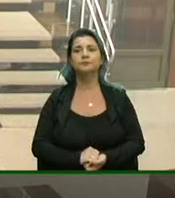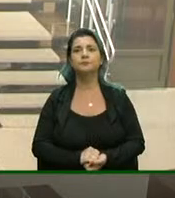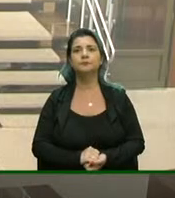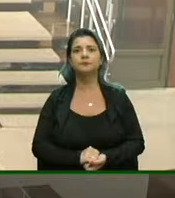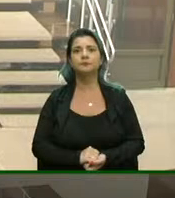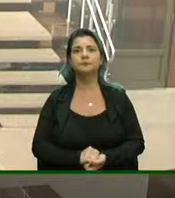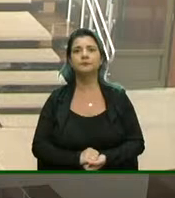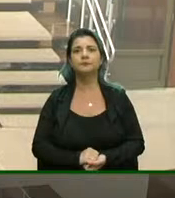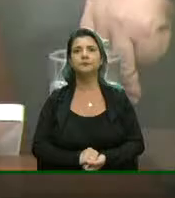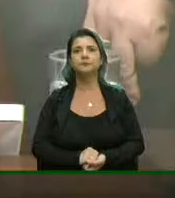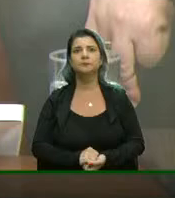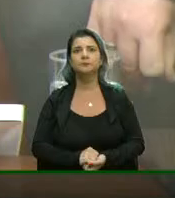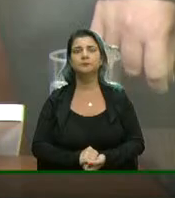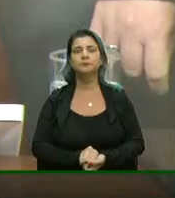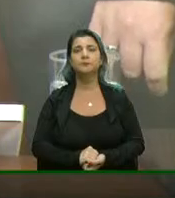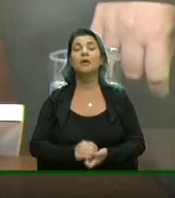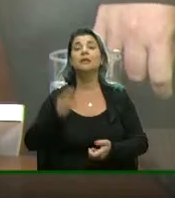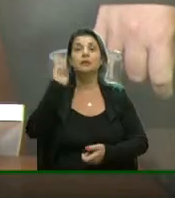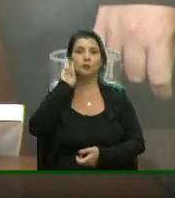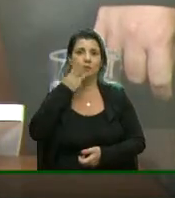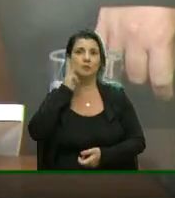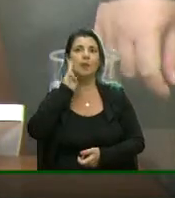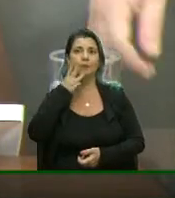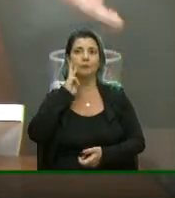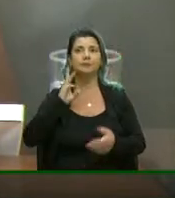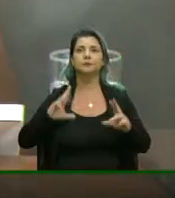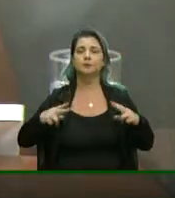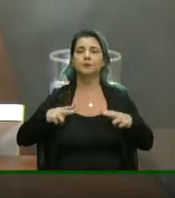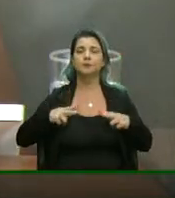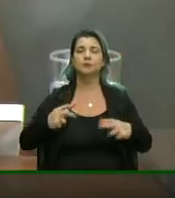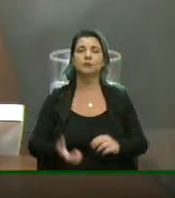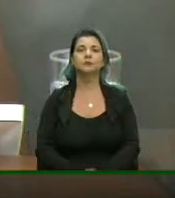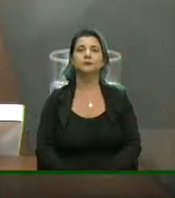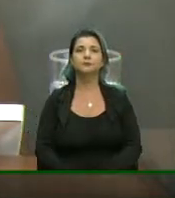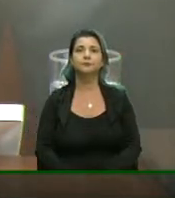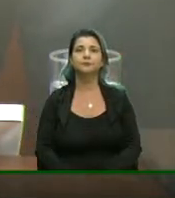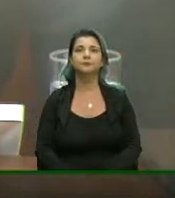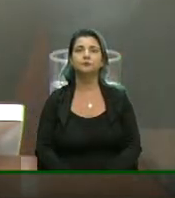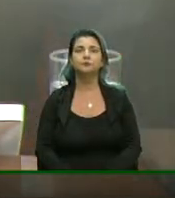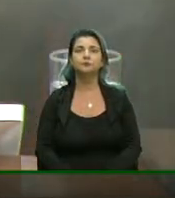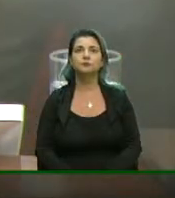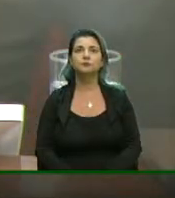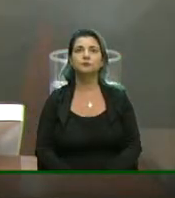grupo de WhatsApp, deputado. Vou mandar para o seu WhatsApp privado aqui. Manda para o deputado aqui, por gentileza.